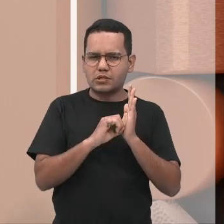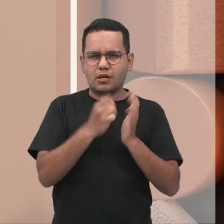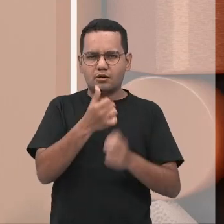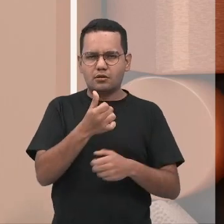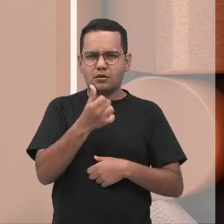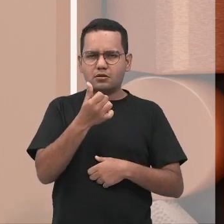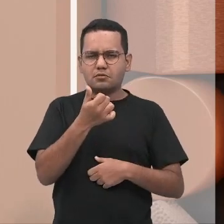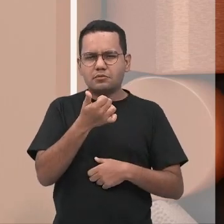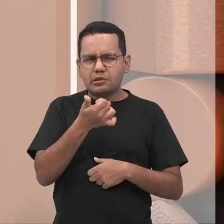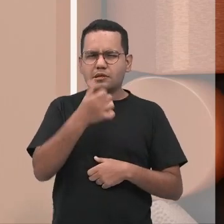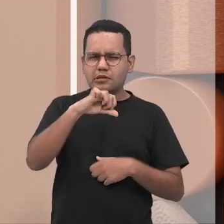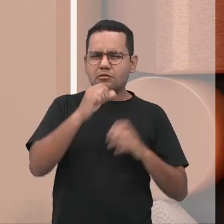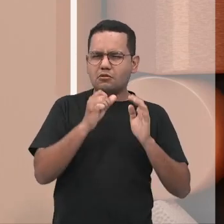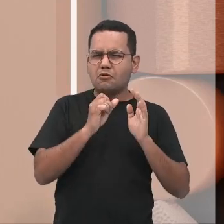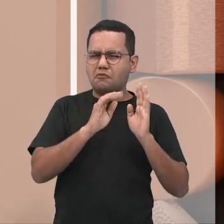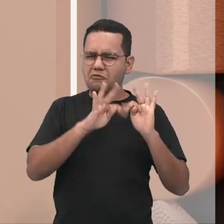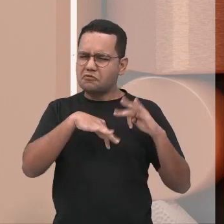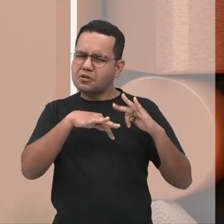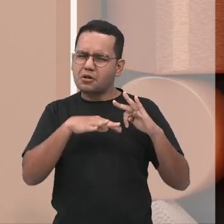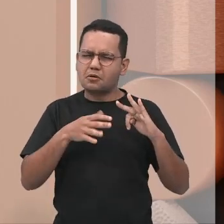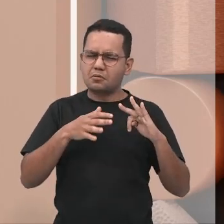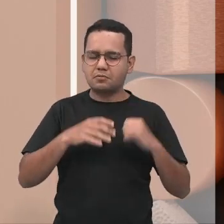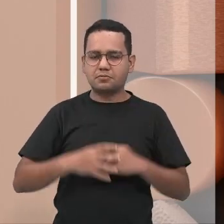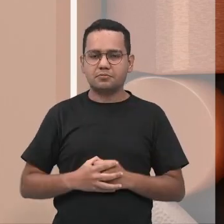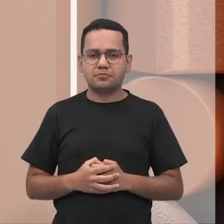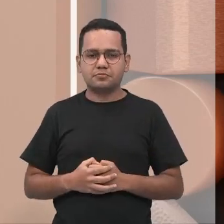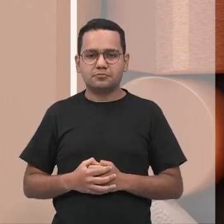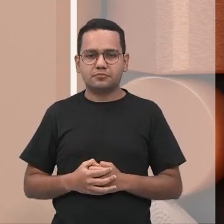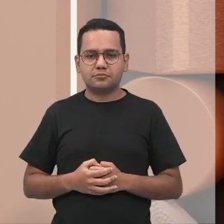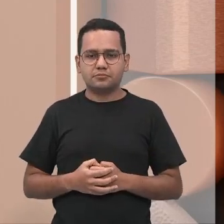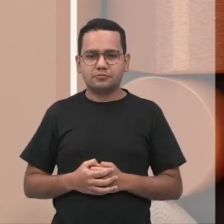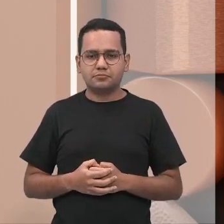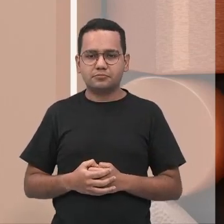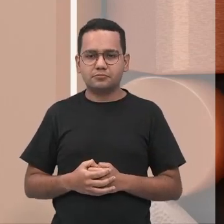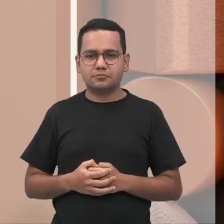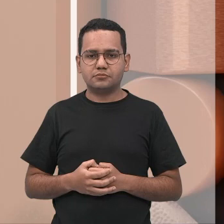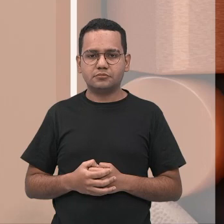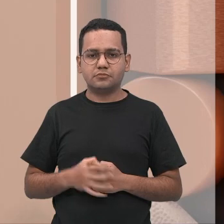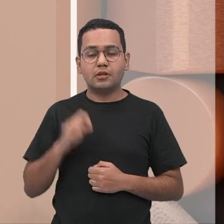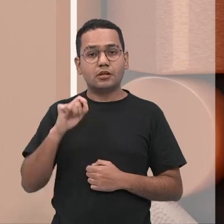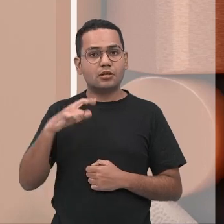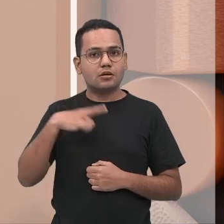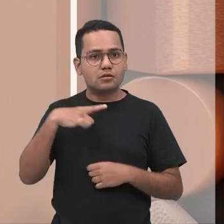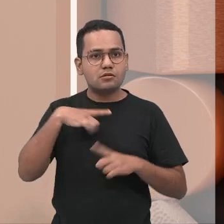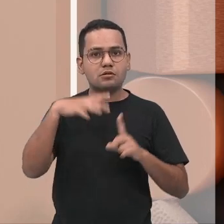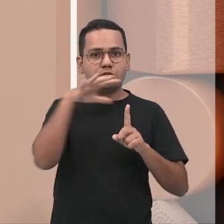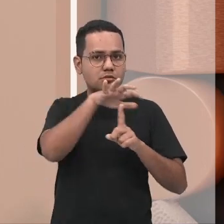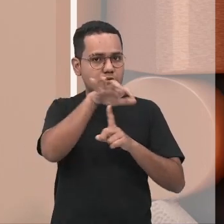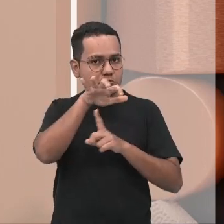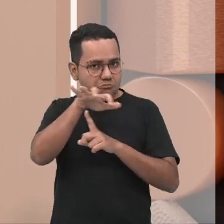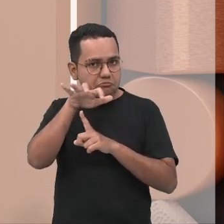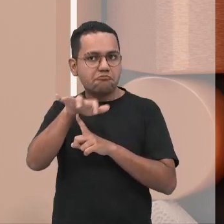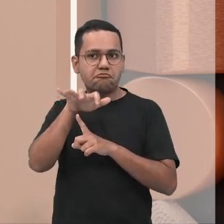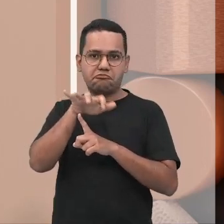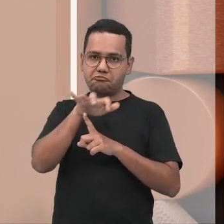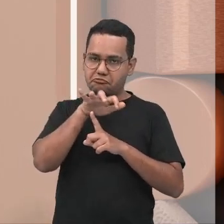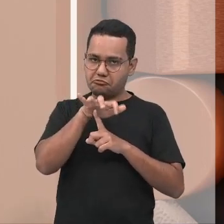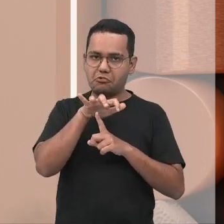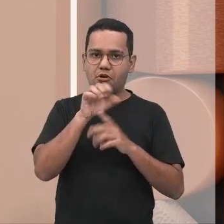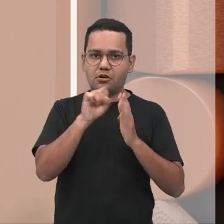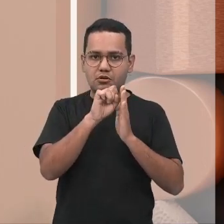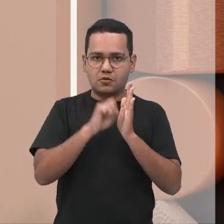porque os fatos que marcaram o final do século XIX vão ali influenciar drasticamente no início do século